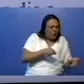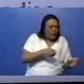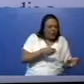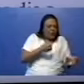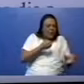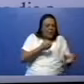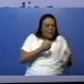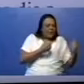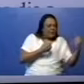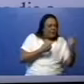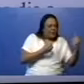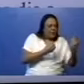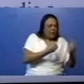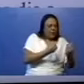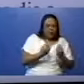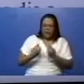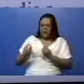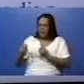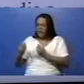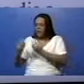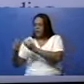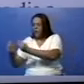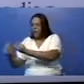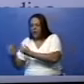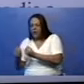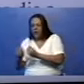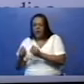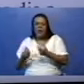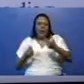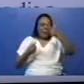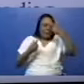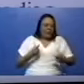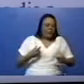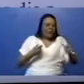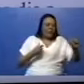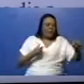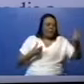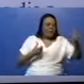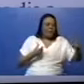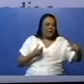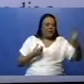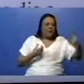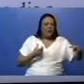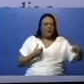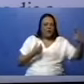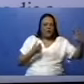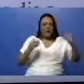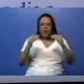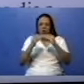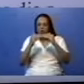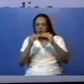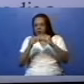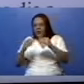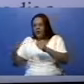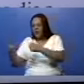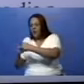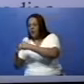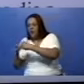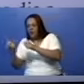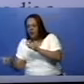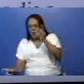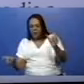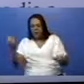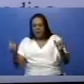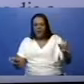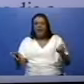singular e plural, e pessoa, primeira, segunda e terceira. E aí, nós devemos exercitar a concordância verbal